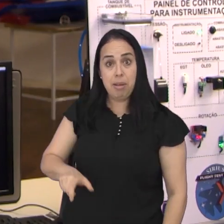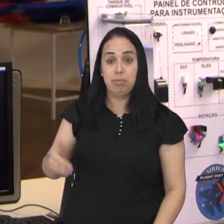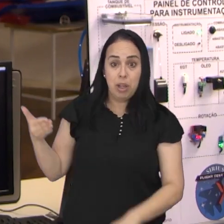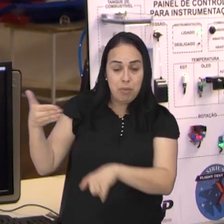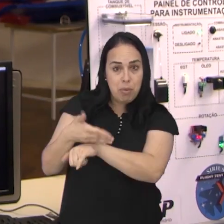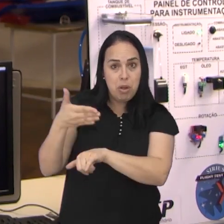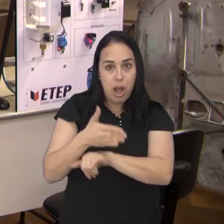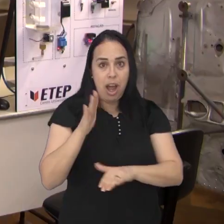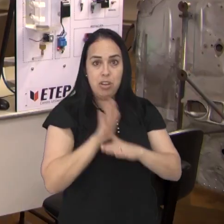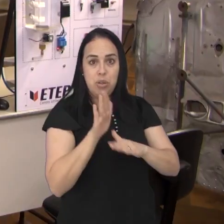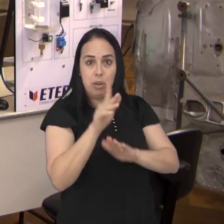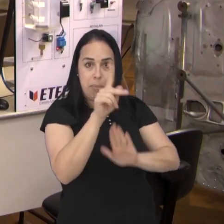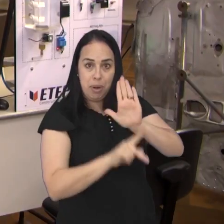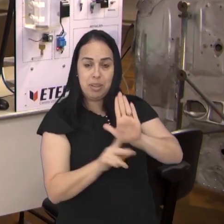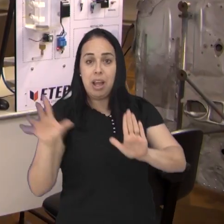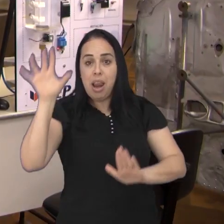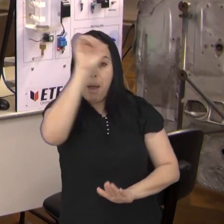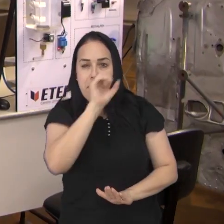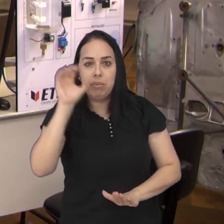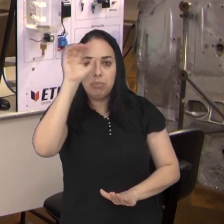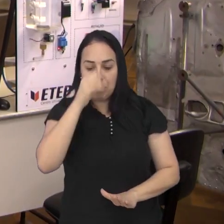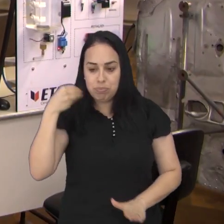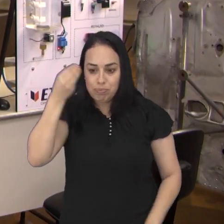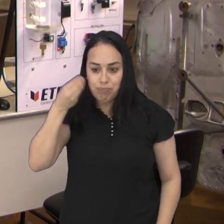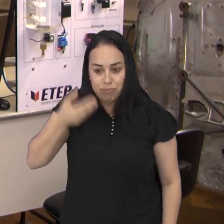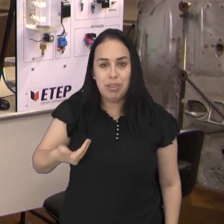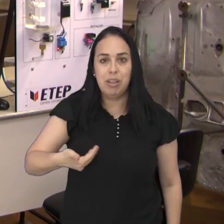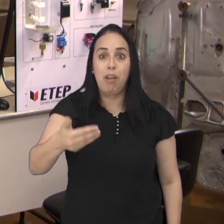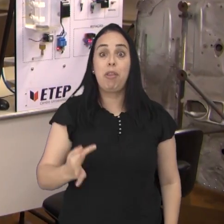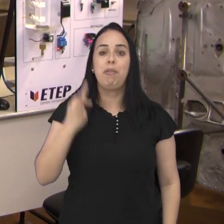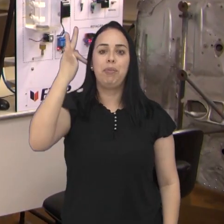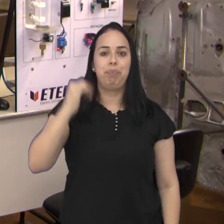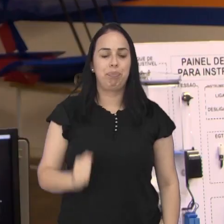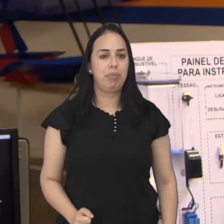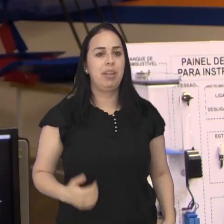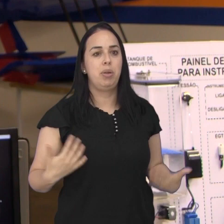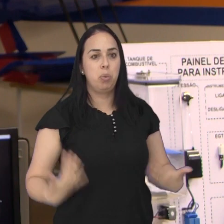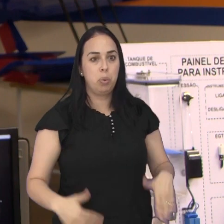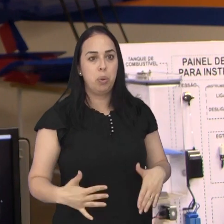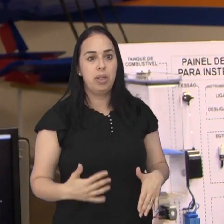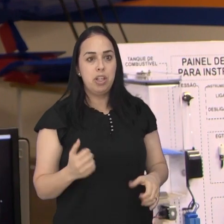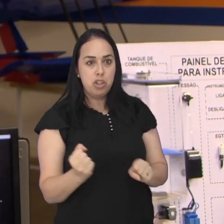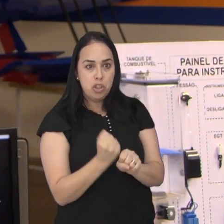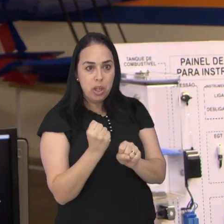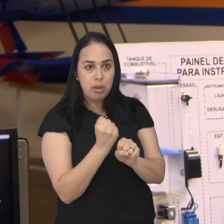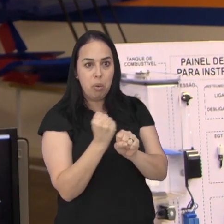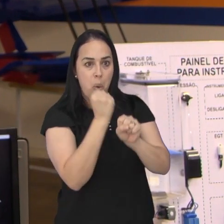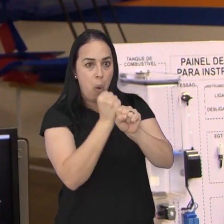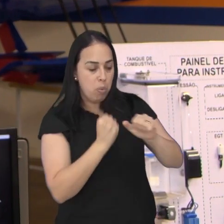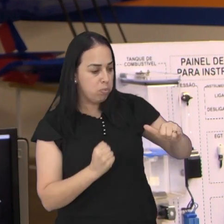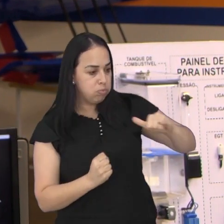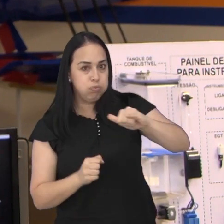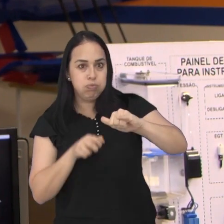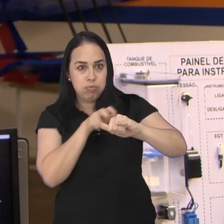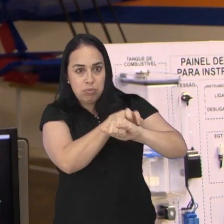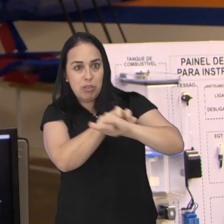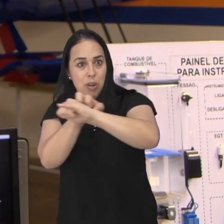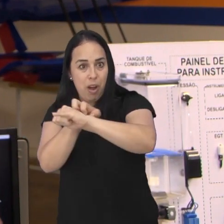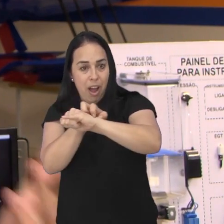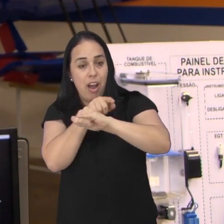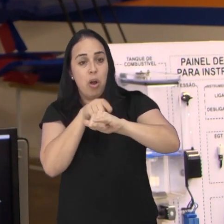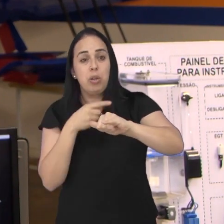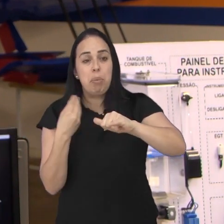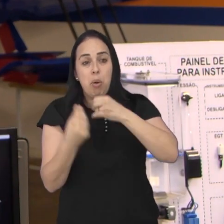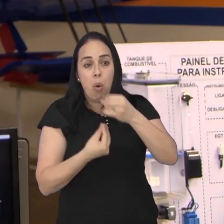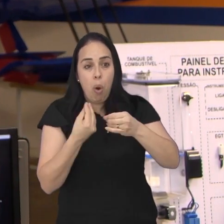participou do projeto, este é um aprendizado que ele pretende levar para o futuro. Estando na construção do Cessna, com